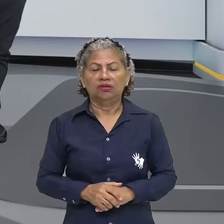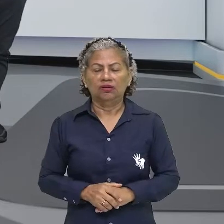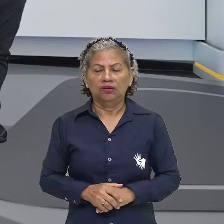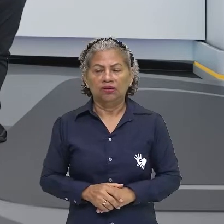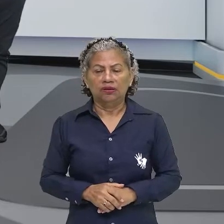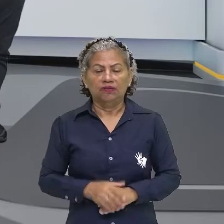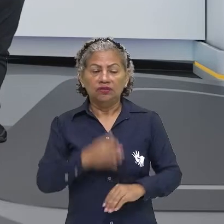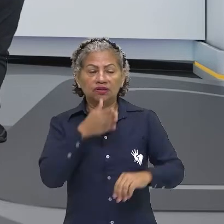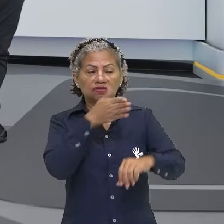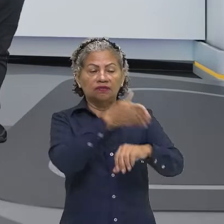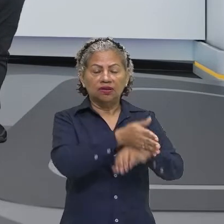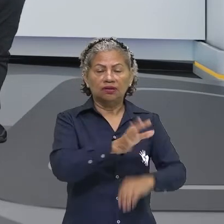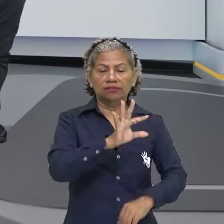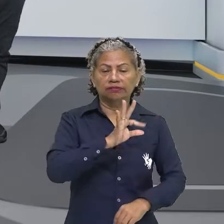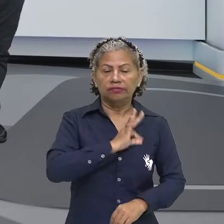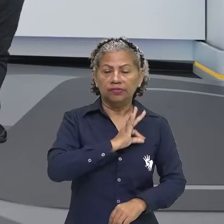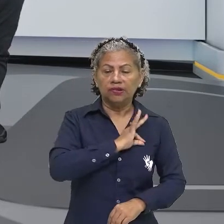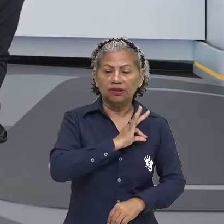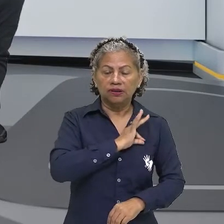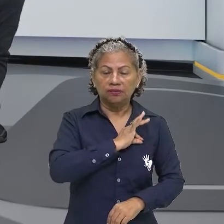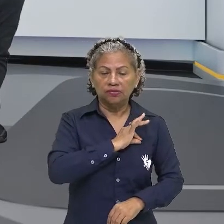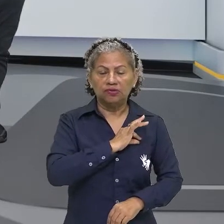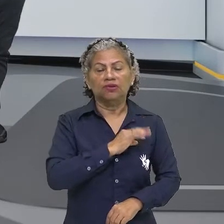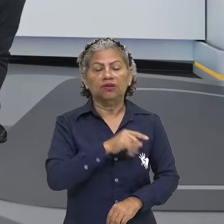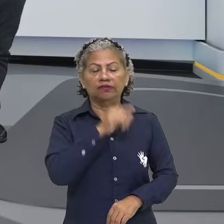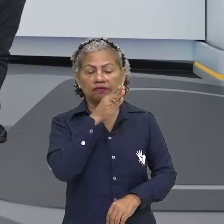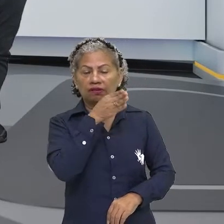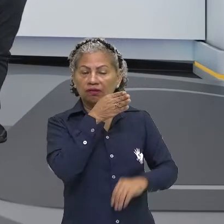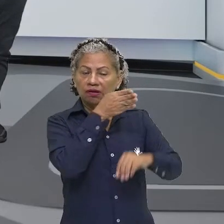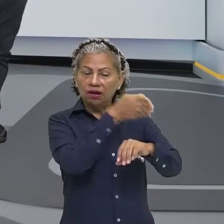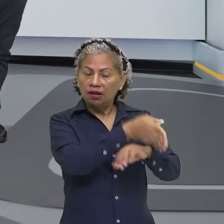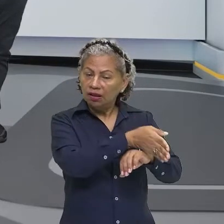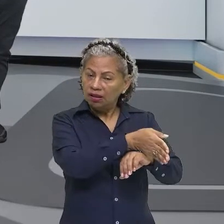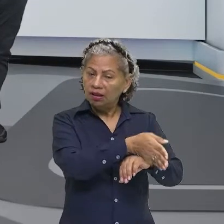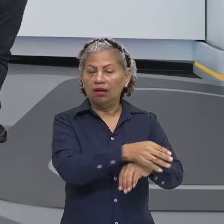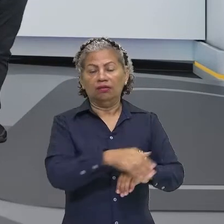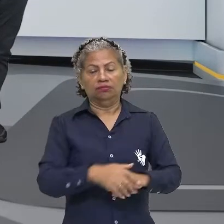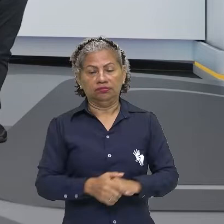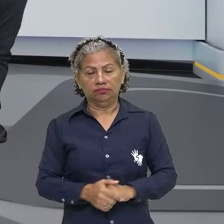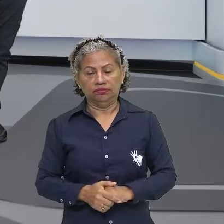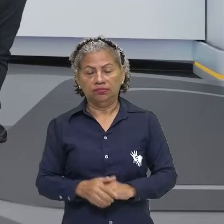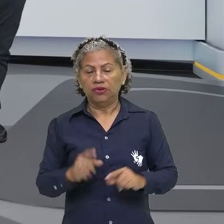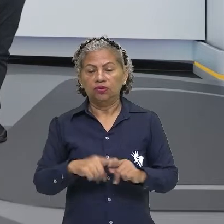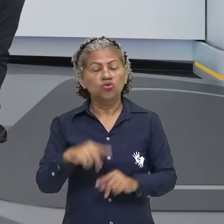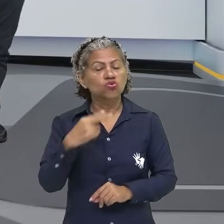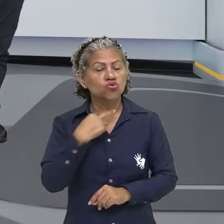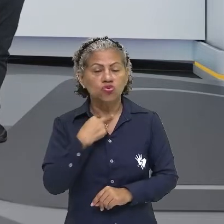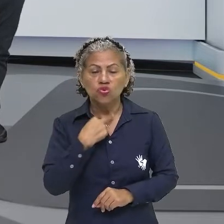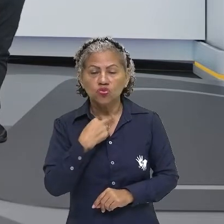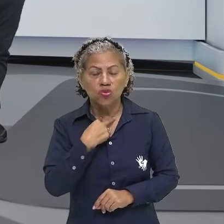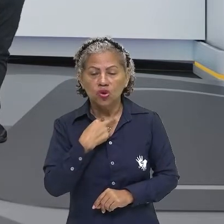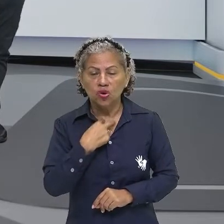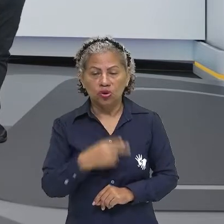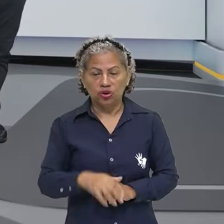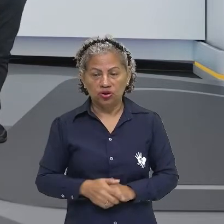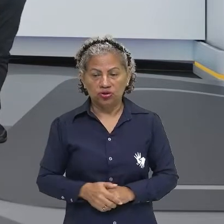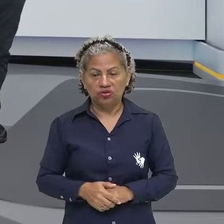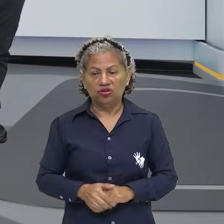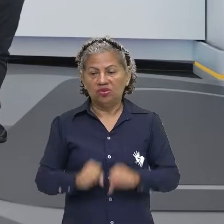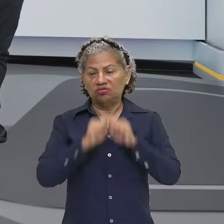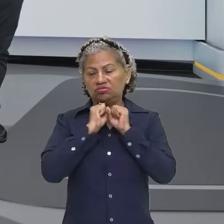autoridades competentes, tá, gente? Então, é preciso alguém tomar alguma atitude com relação a isso para que isso não se propague nas